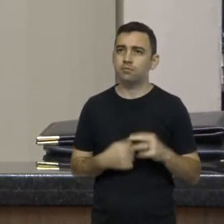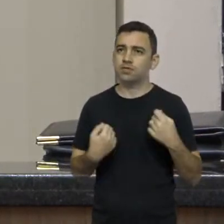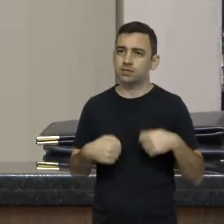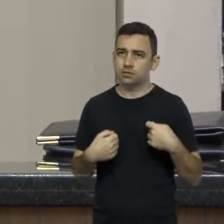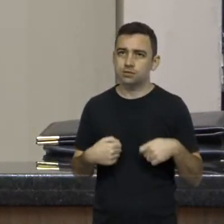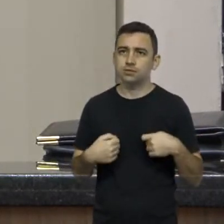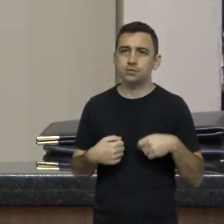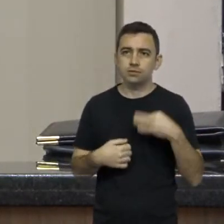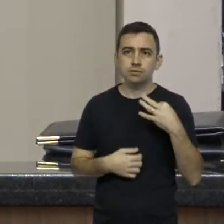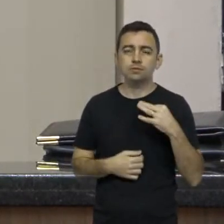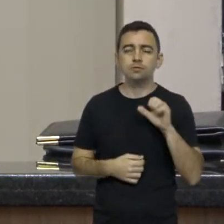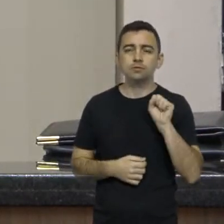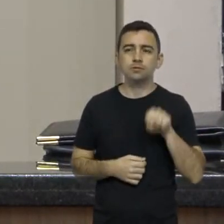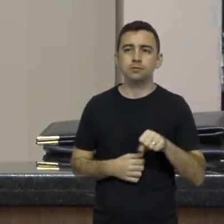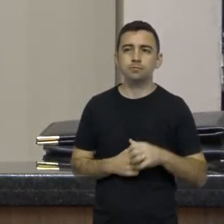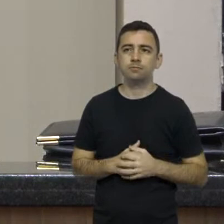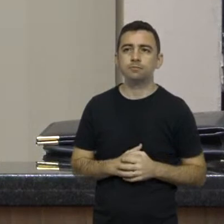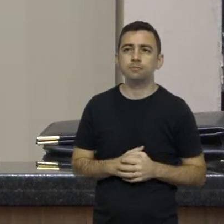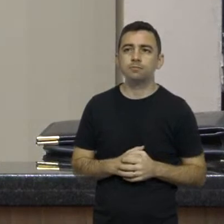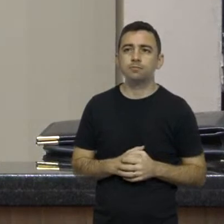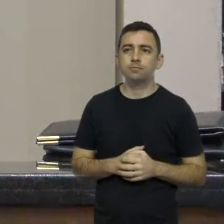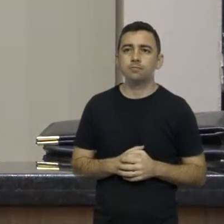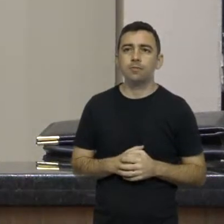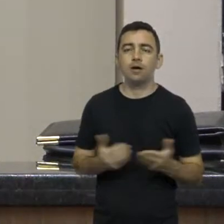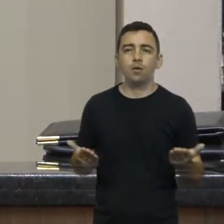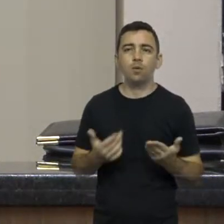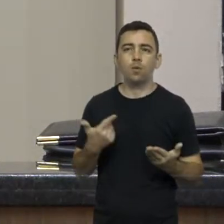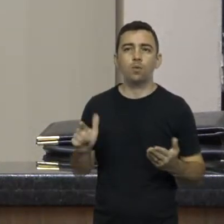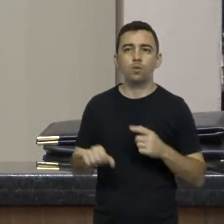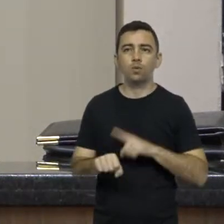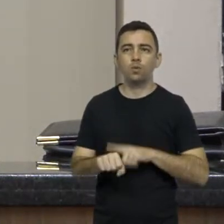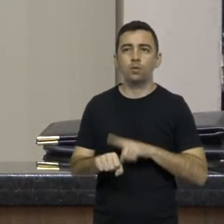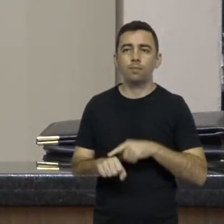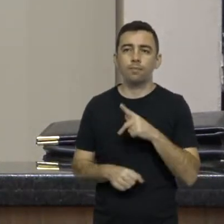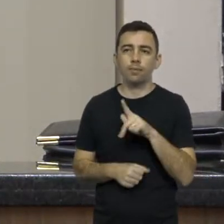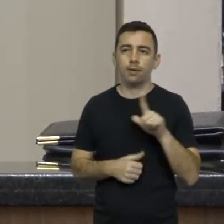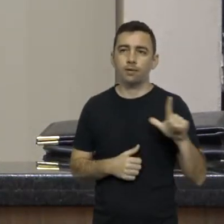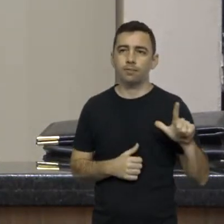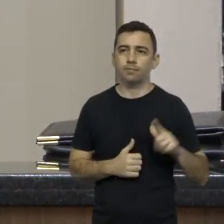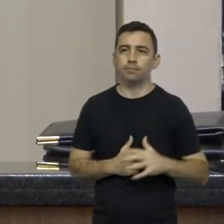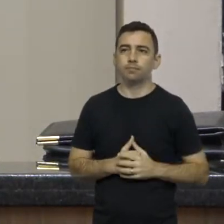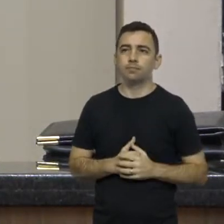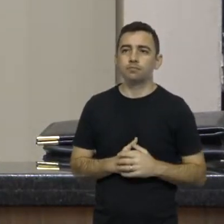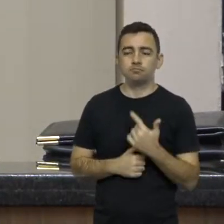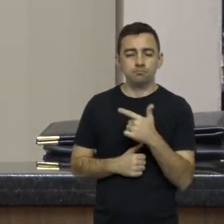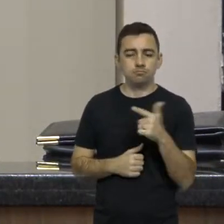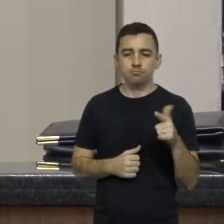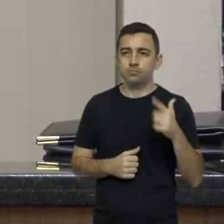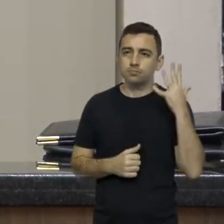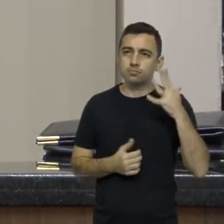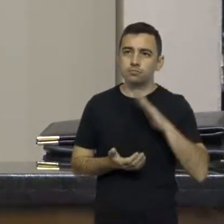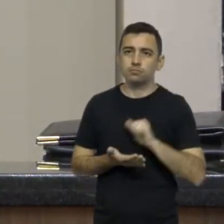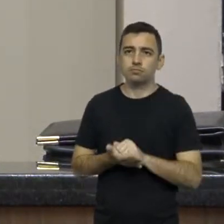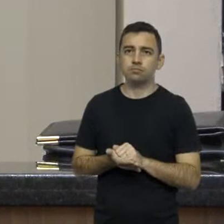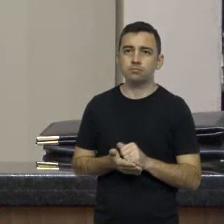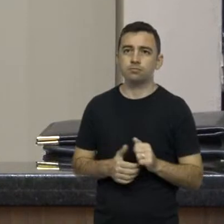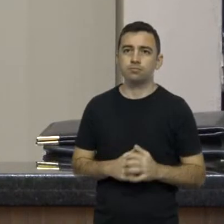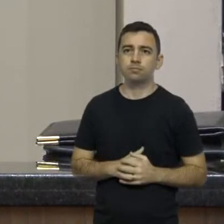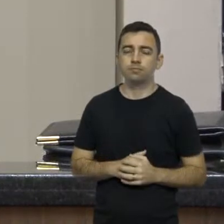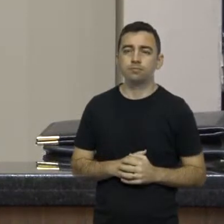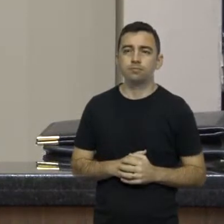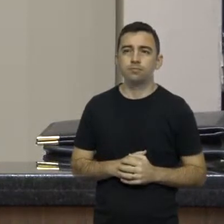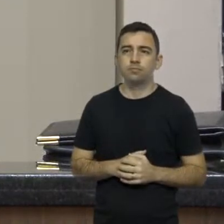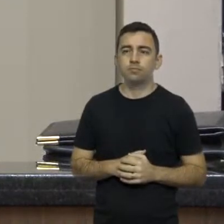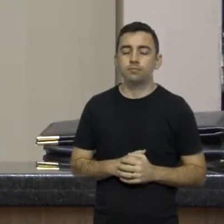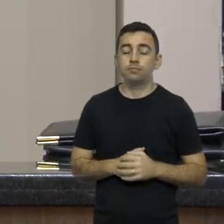Federativo. Próximo horário é o destinado ao PL, não havendo orador inscrito.